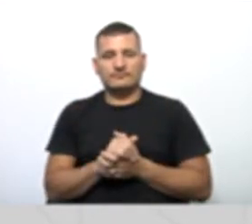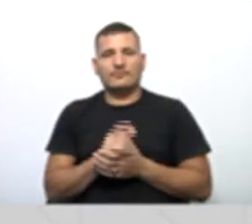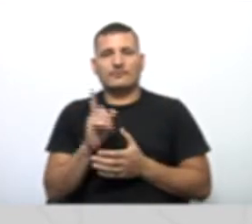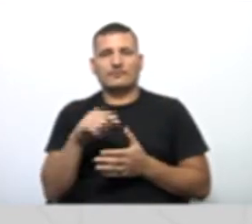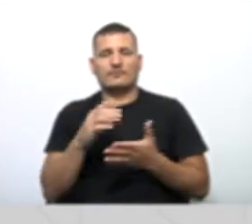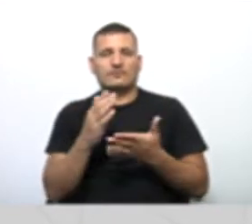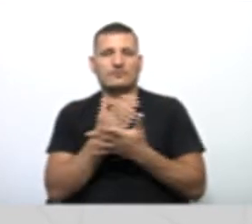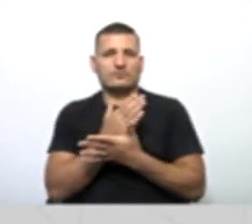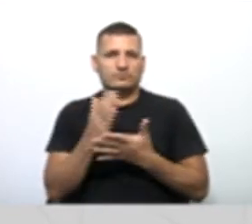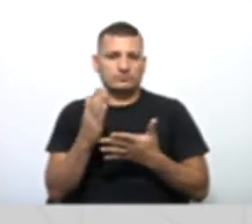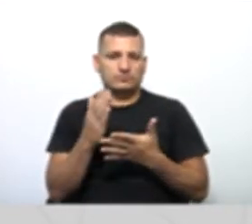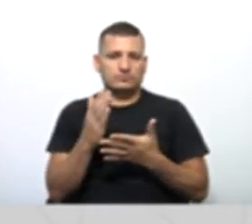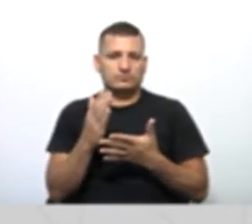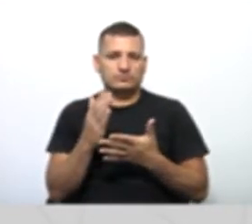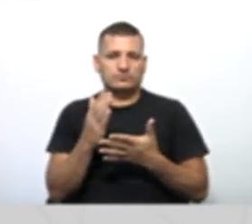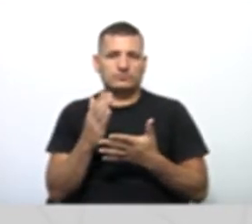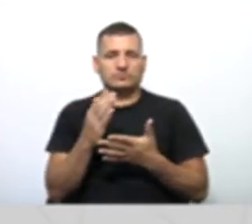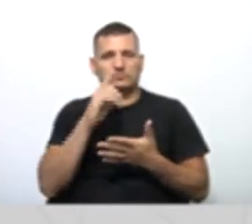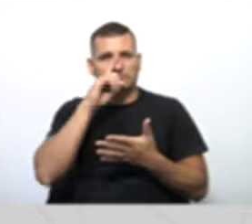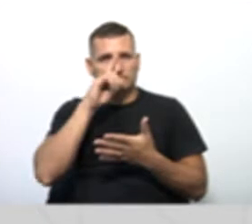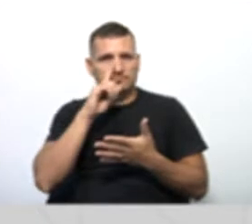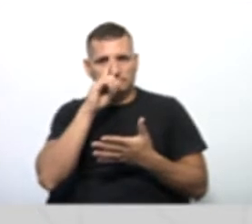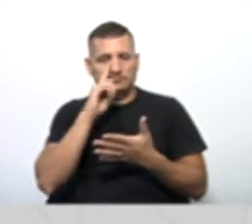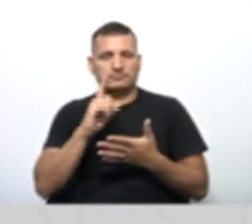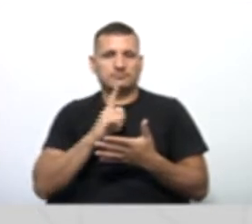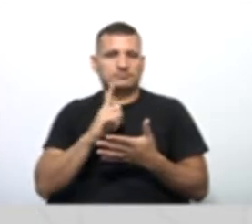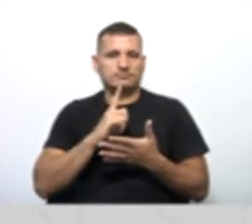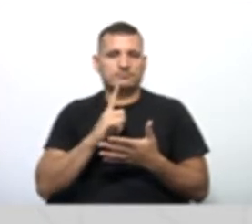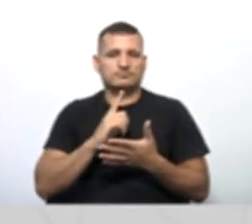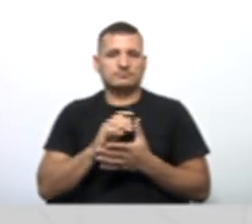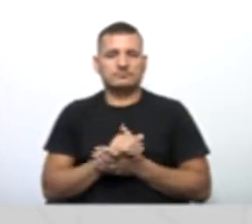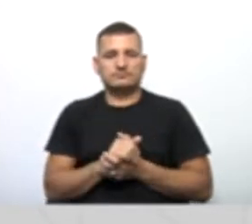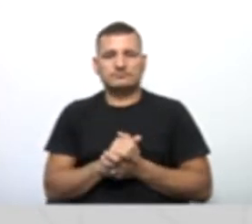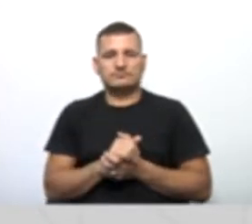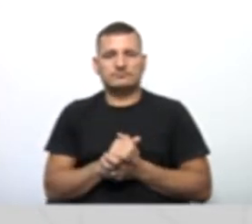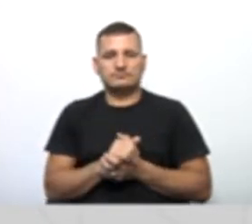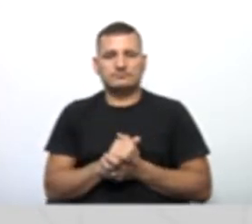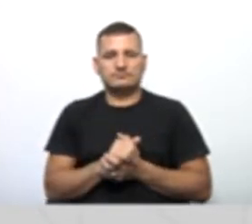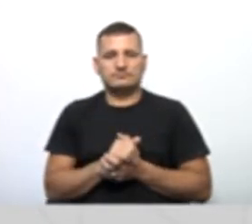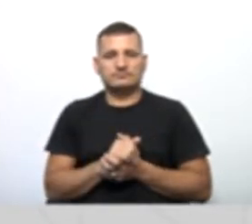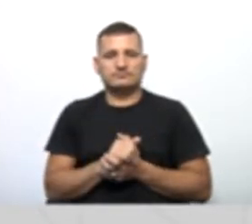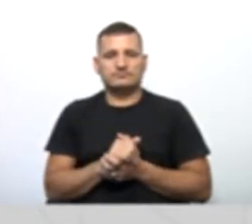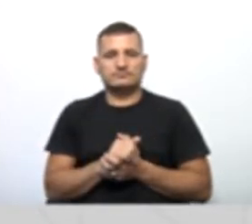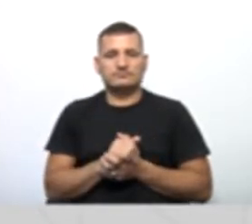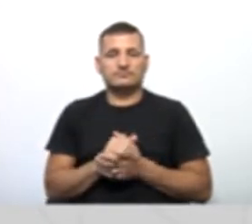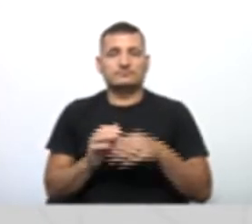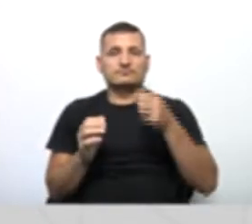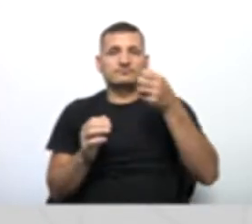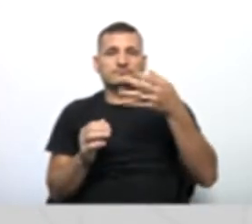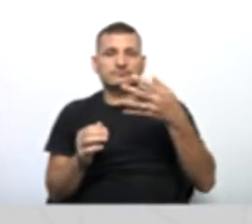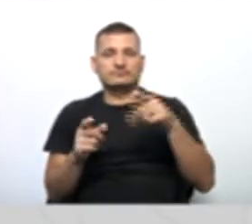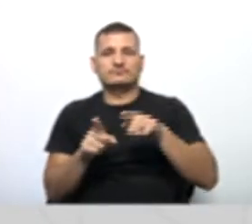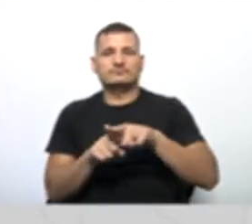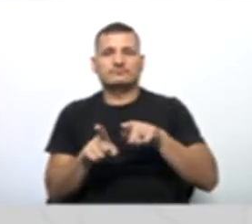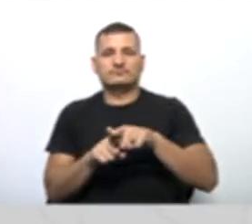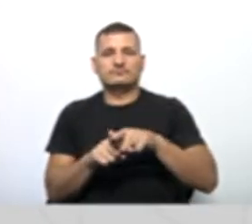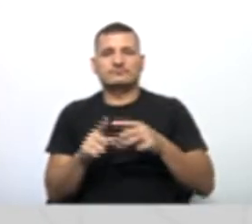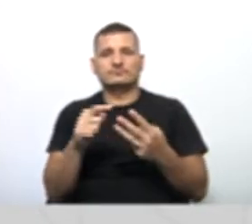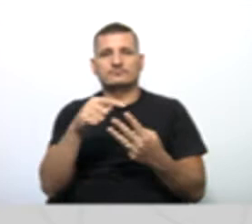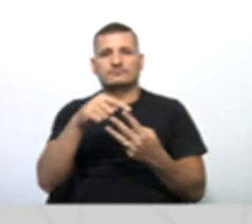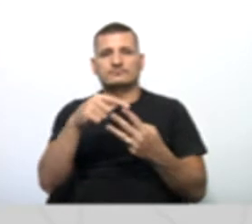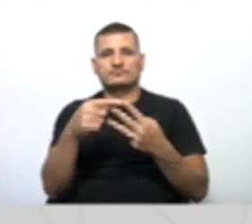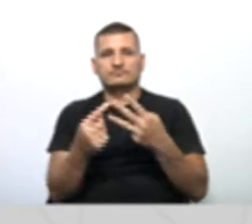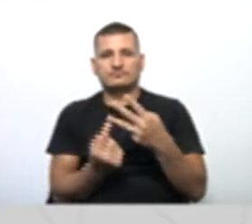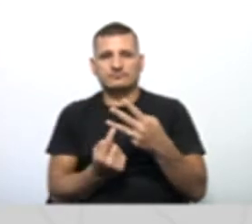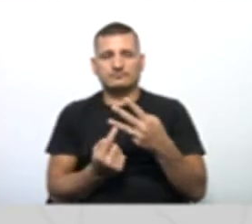alguns das ameaças que existem. E nós falamos do nosso tripé